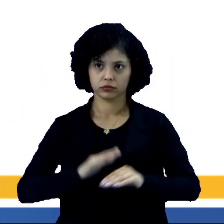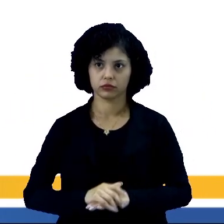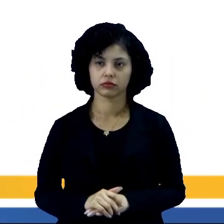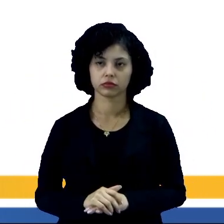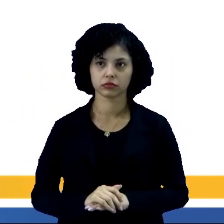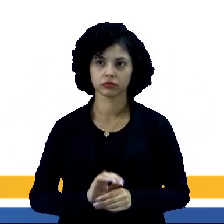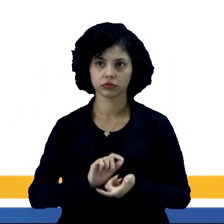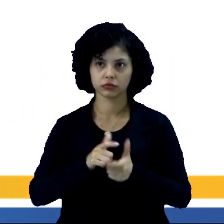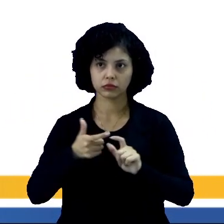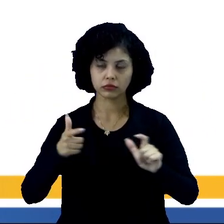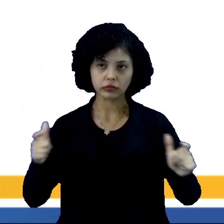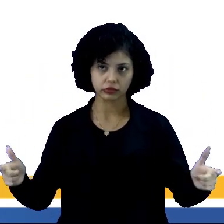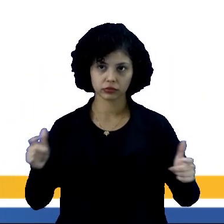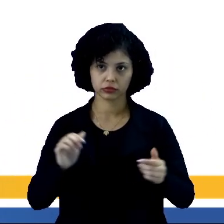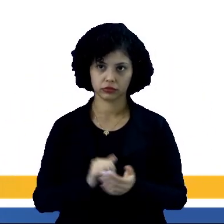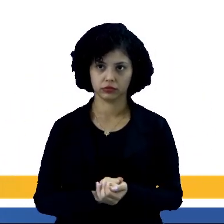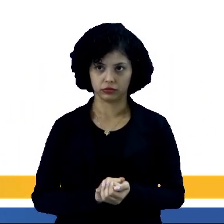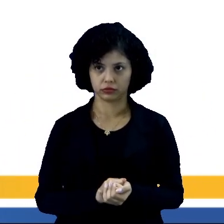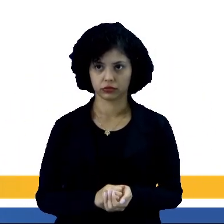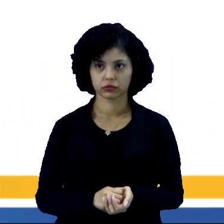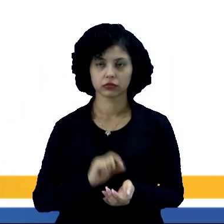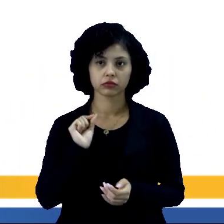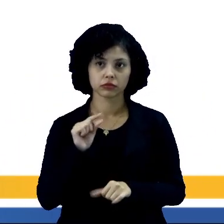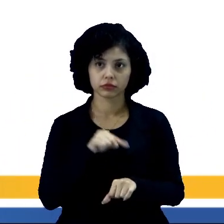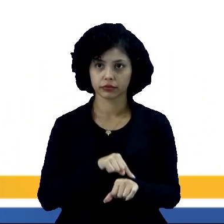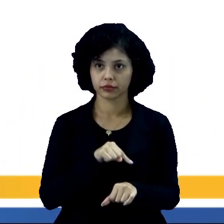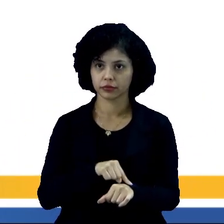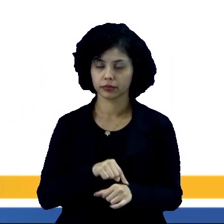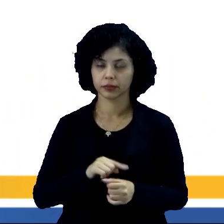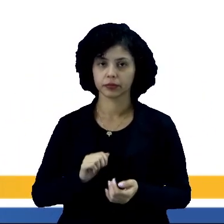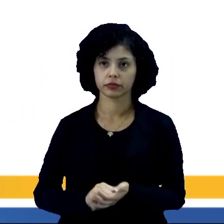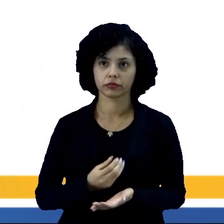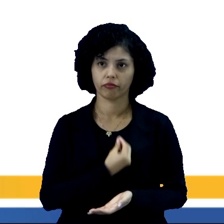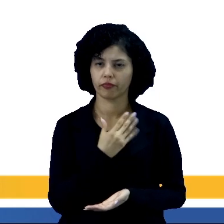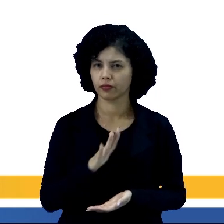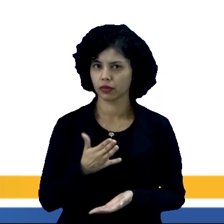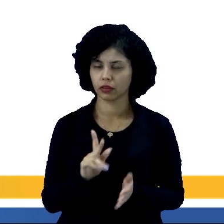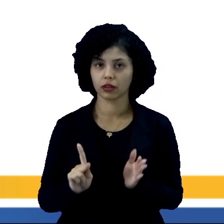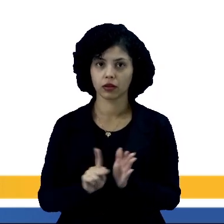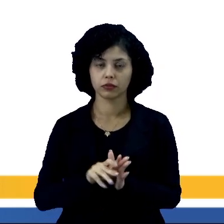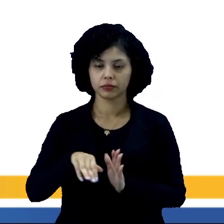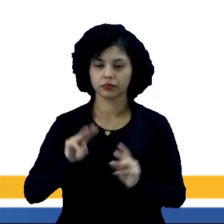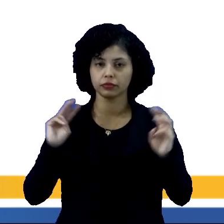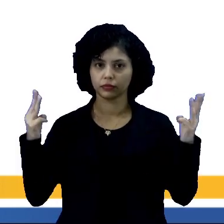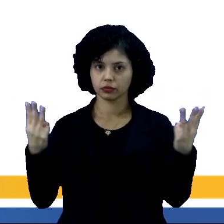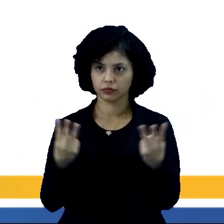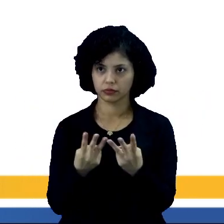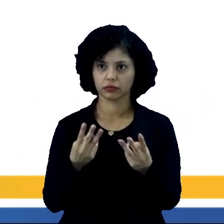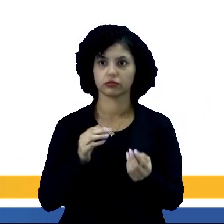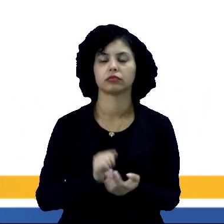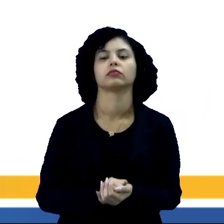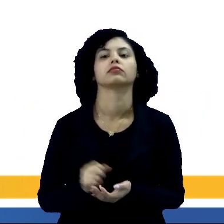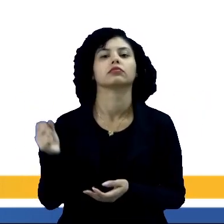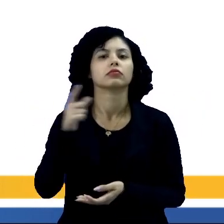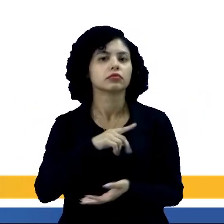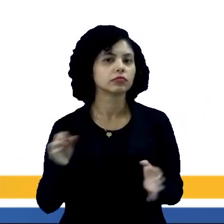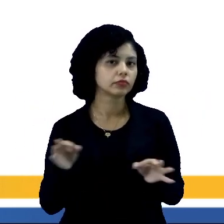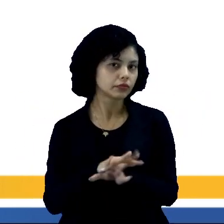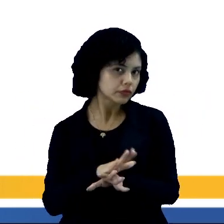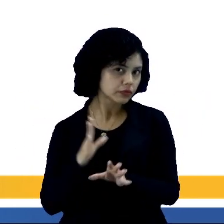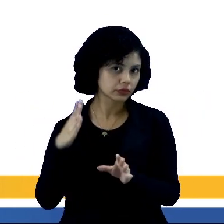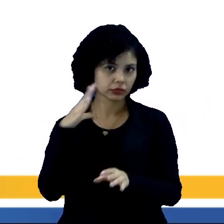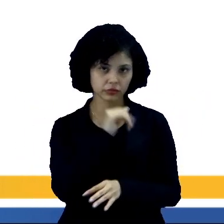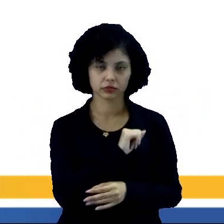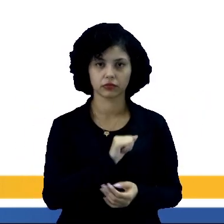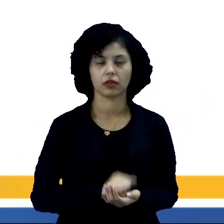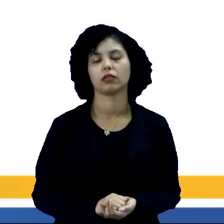esse aumento repentino. E aí o tempo que uma estrela vai viver depende de sua massa. Lembra que eu disse para vocês? O Sol não vai acabar da noite